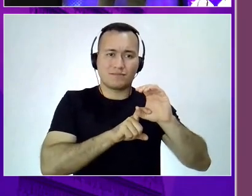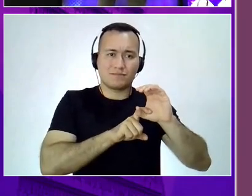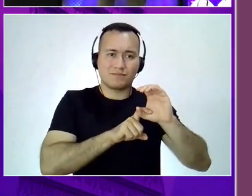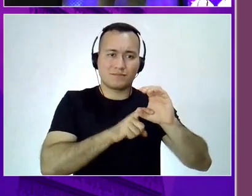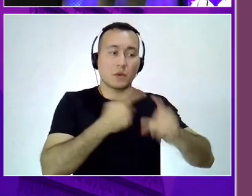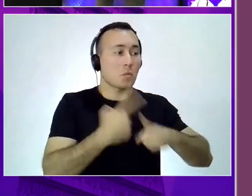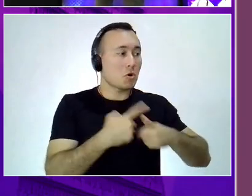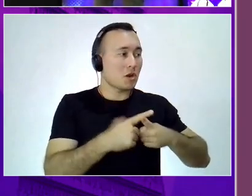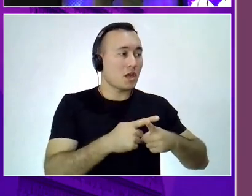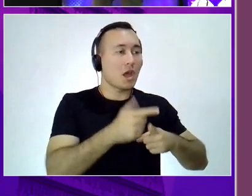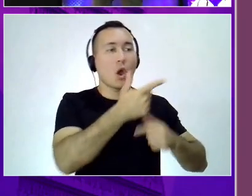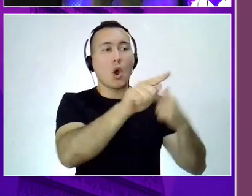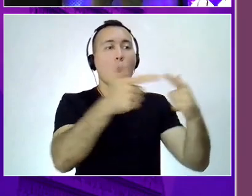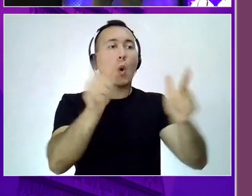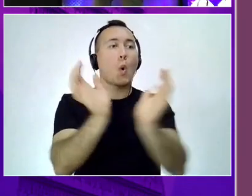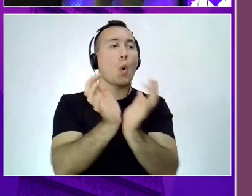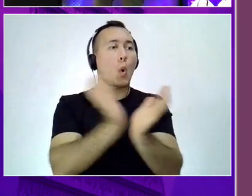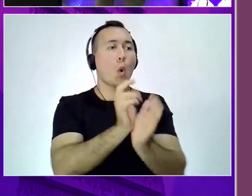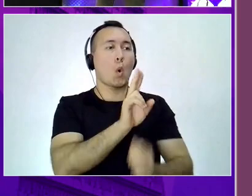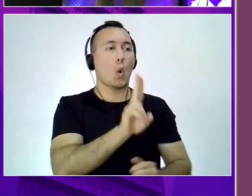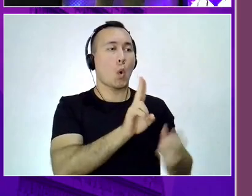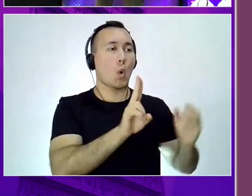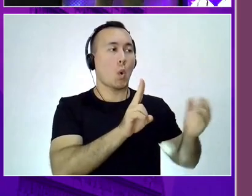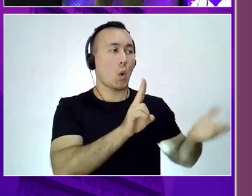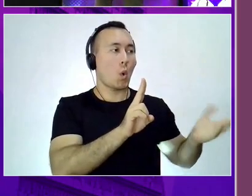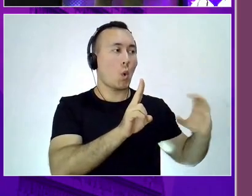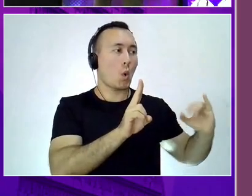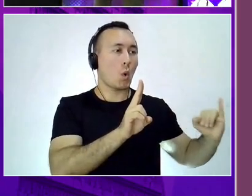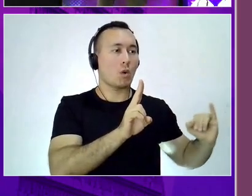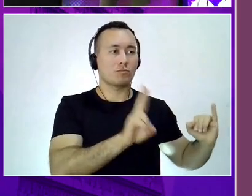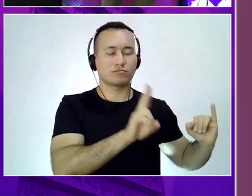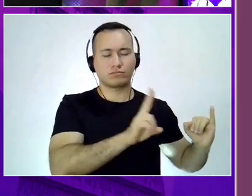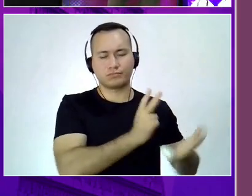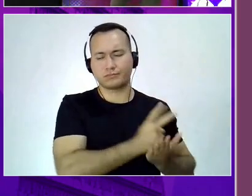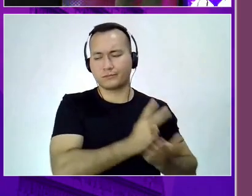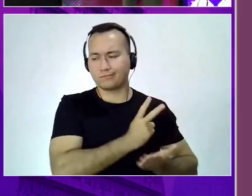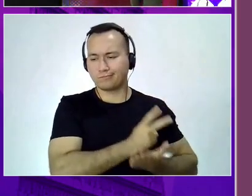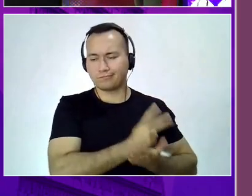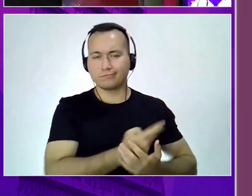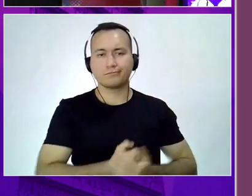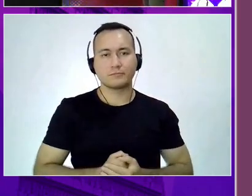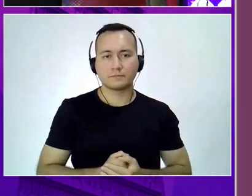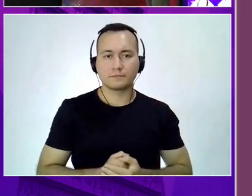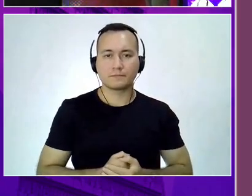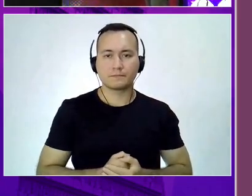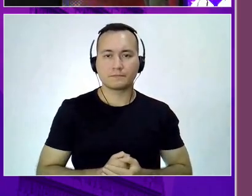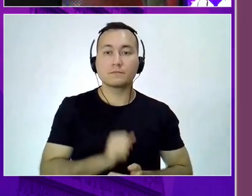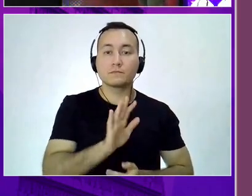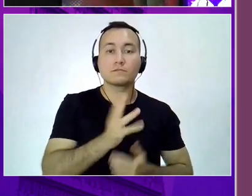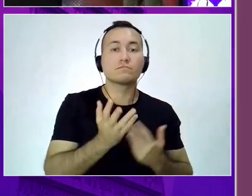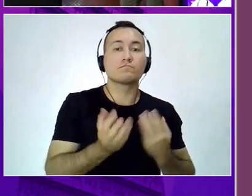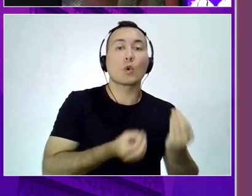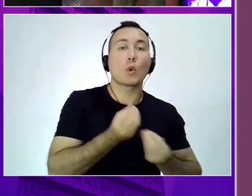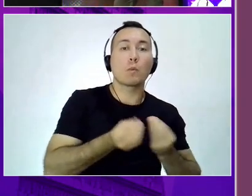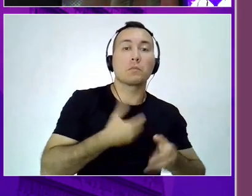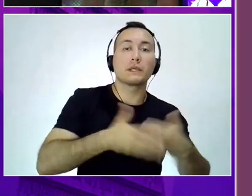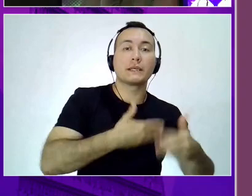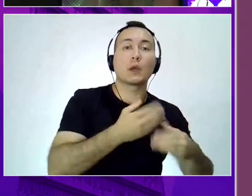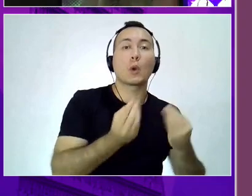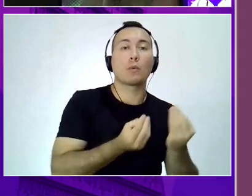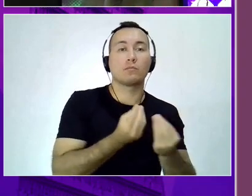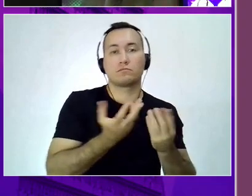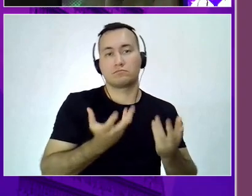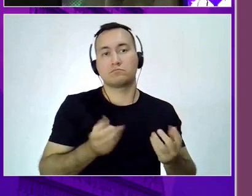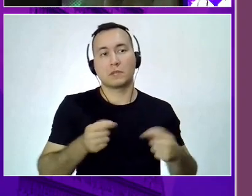é que eu executo aquilo sem a ferramenta Y? Não sei, cara, a ferramenta pega o meu código, ela faz tudo e pronto. Nem sei o que ela faz, mas ela faz. Pô,